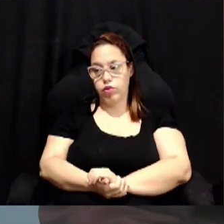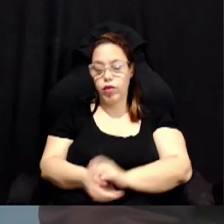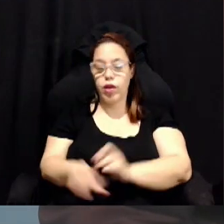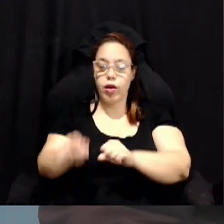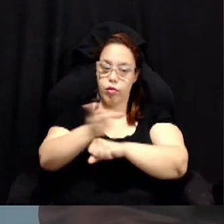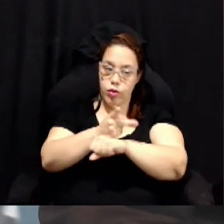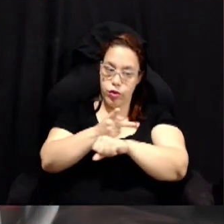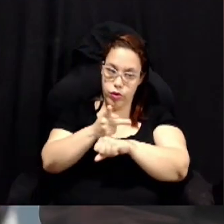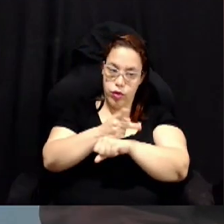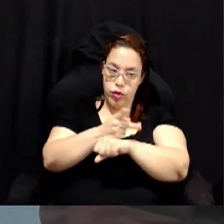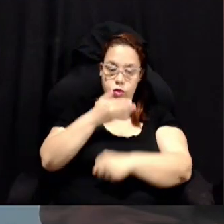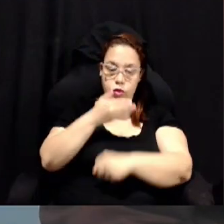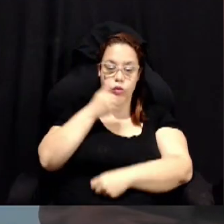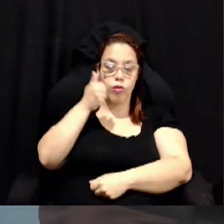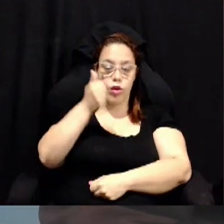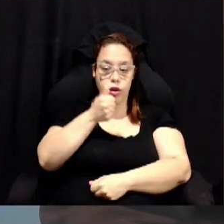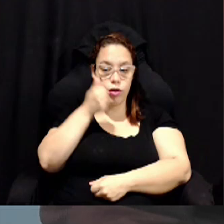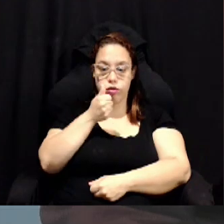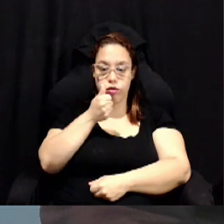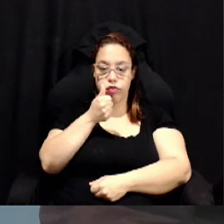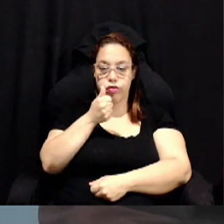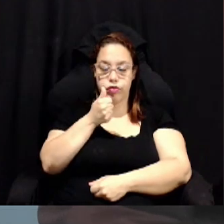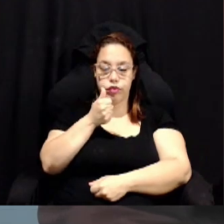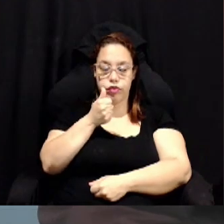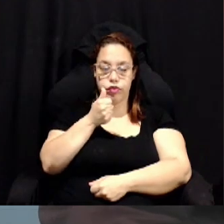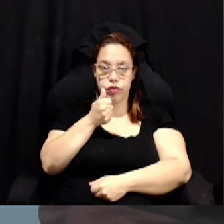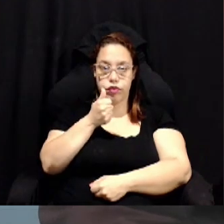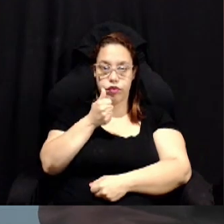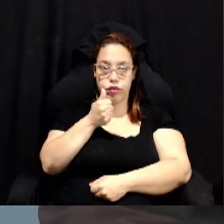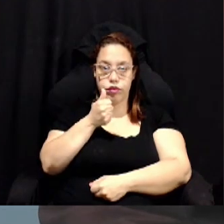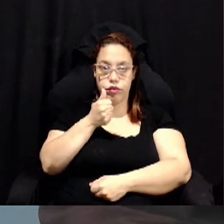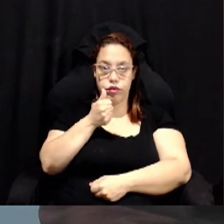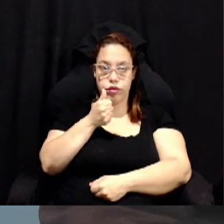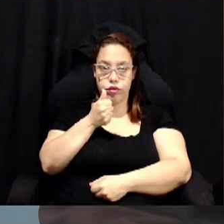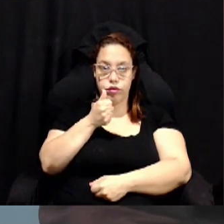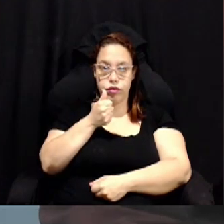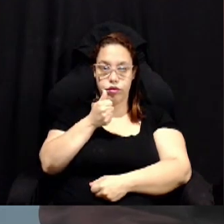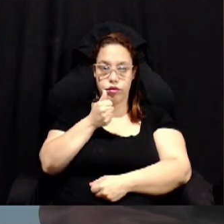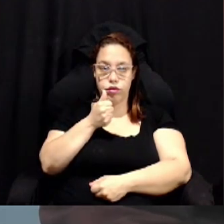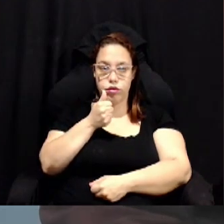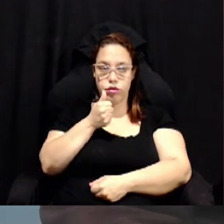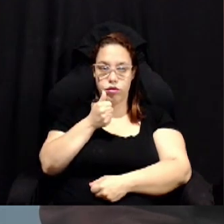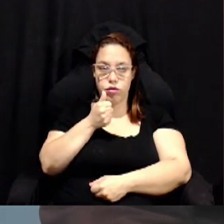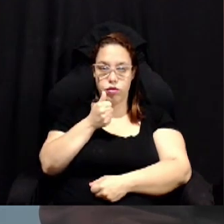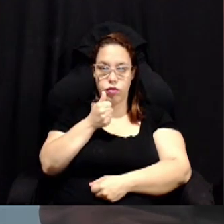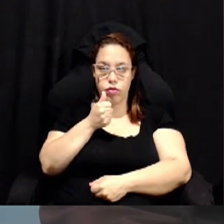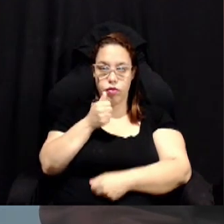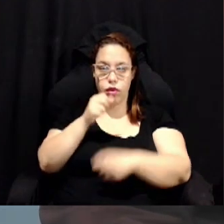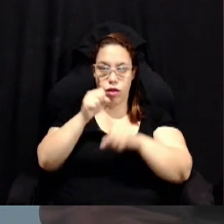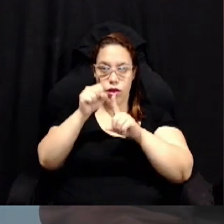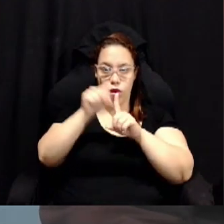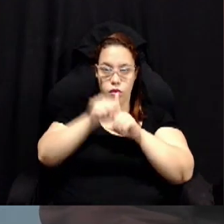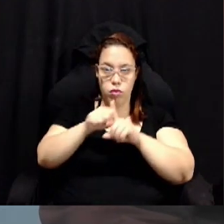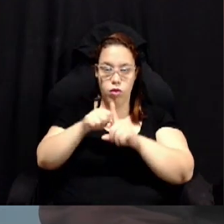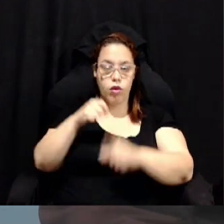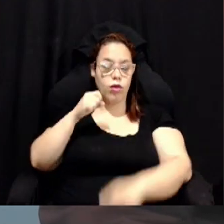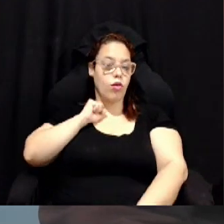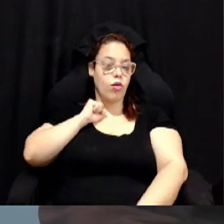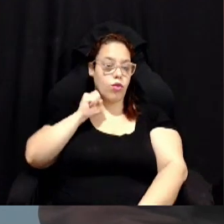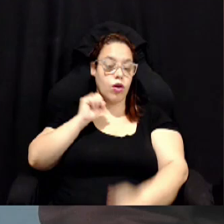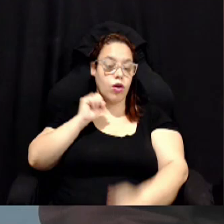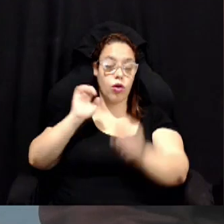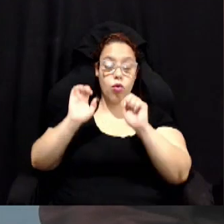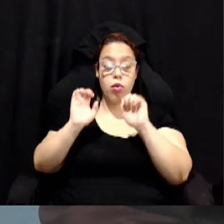melhor. Então, eu acho que como nós vamos ter aí, no abril comemorado, eu falo